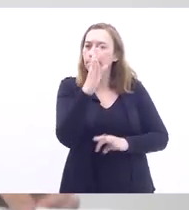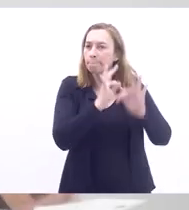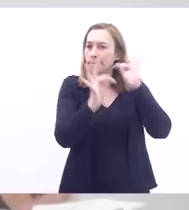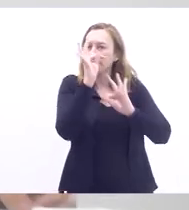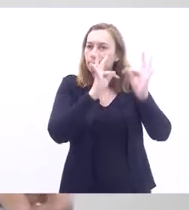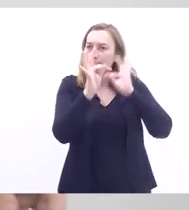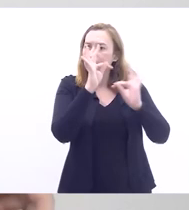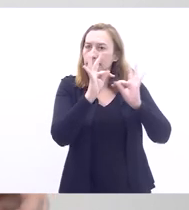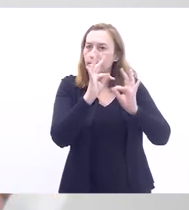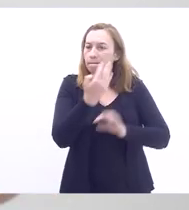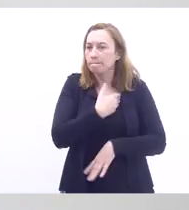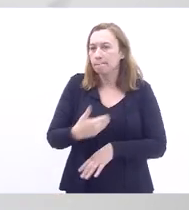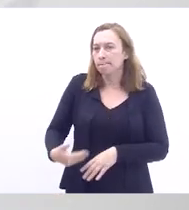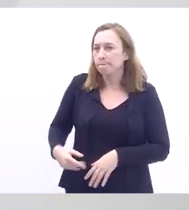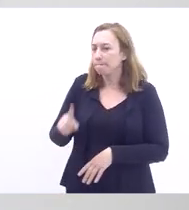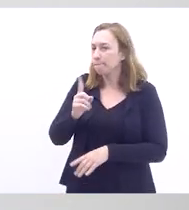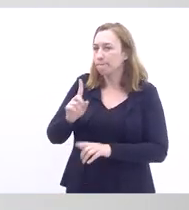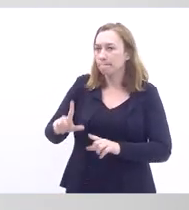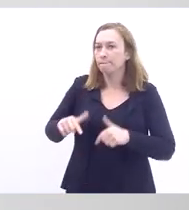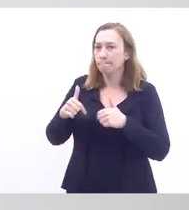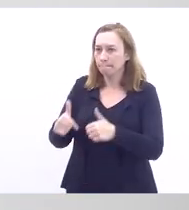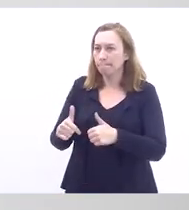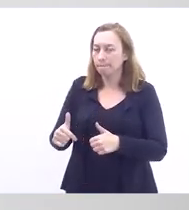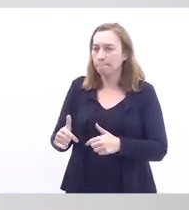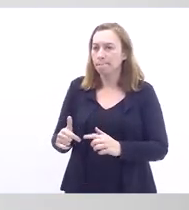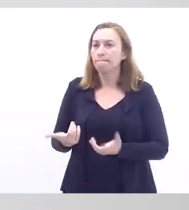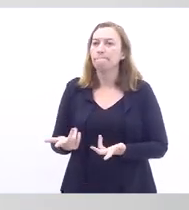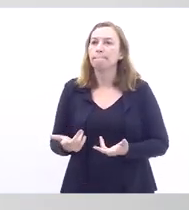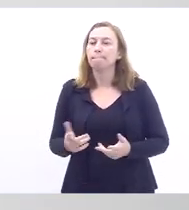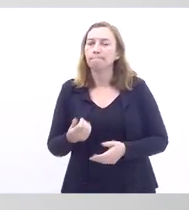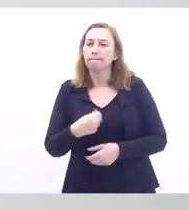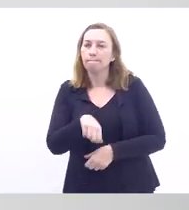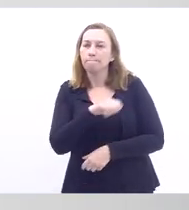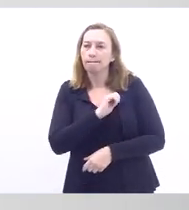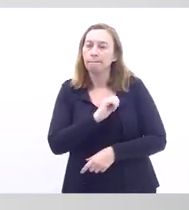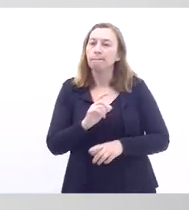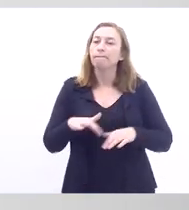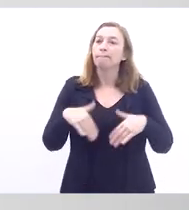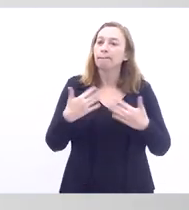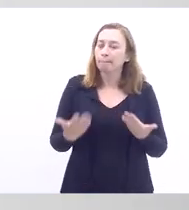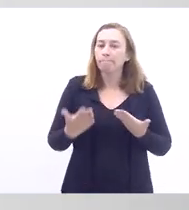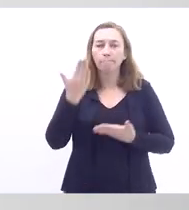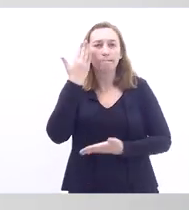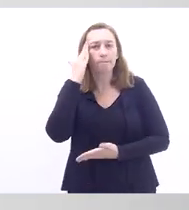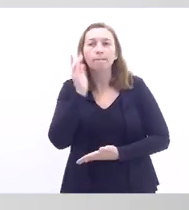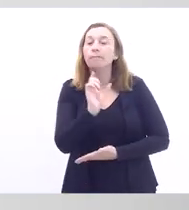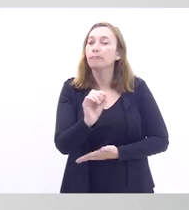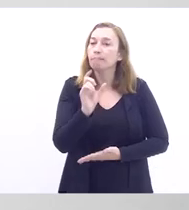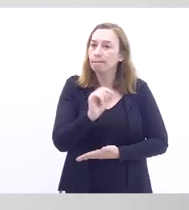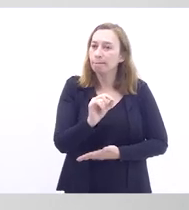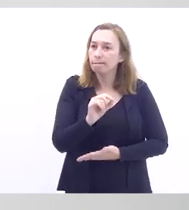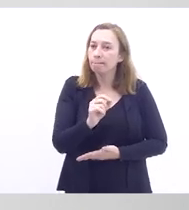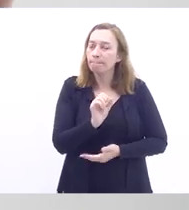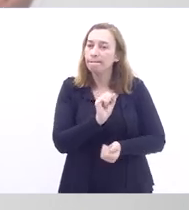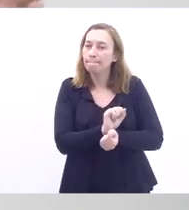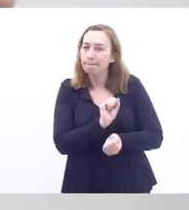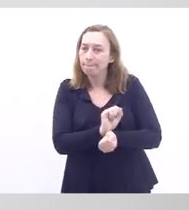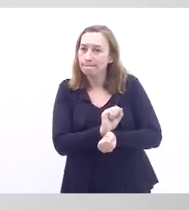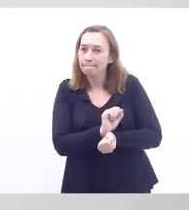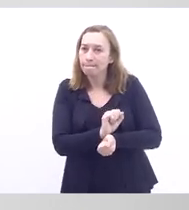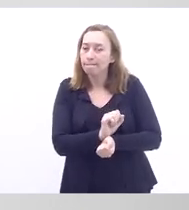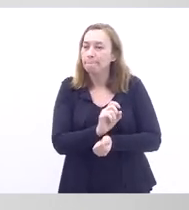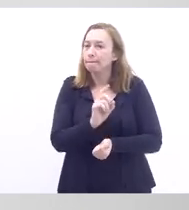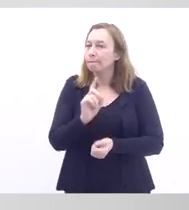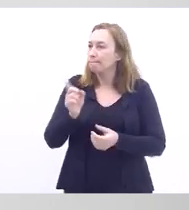não tem procedido dessa forma com relação ao regime então a gente entende que este congelamento como